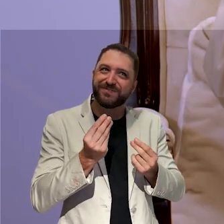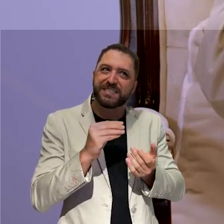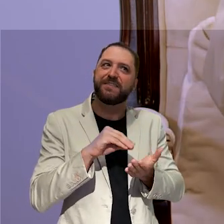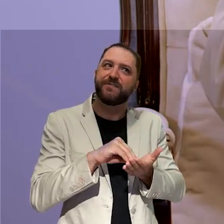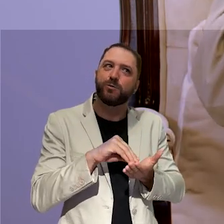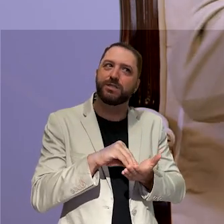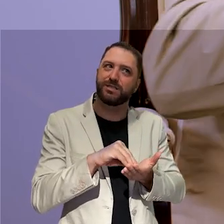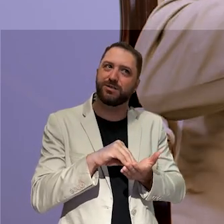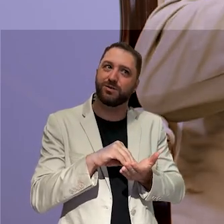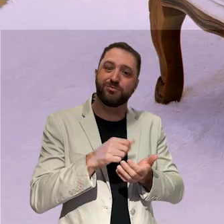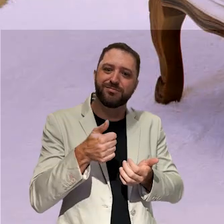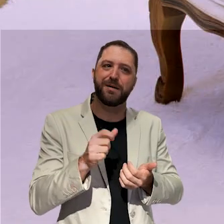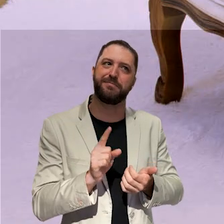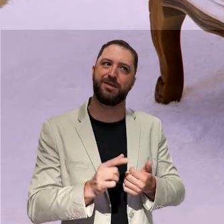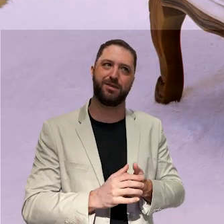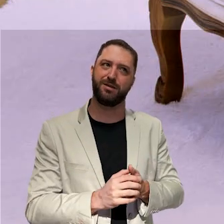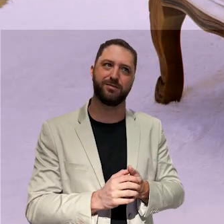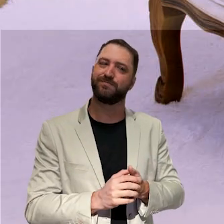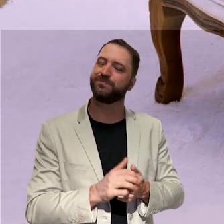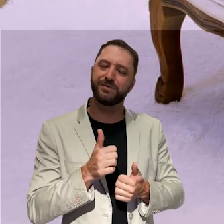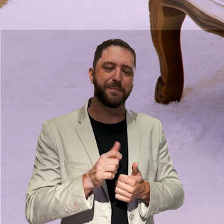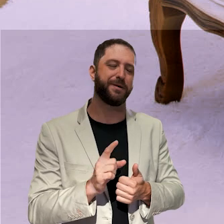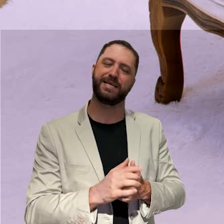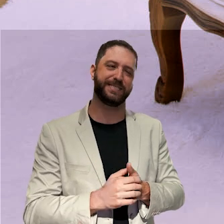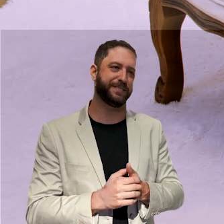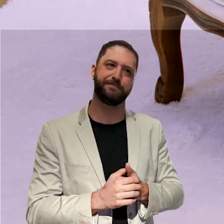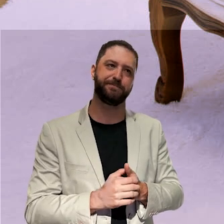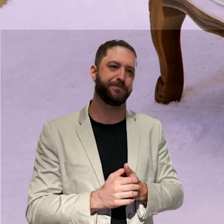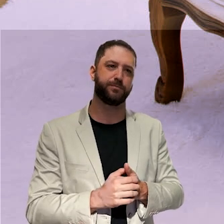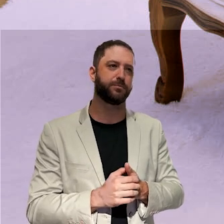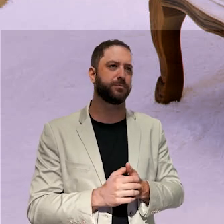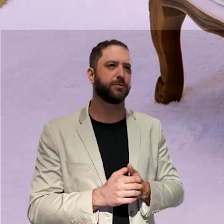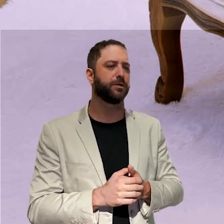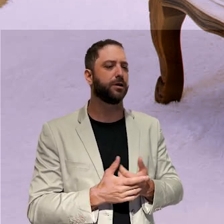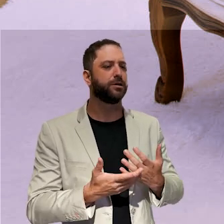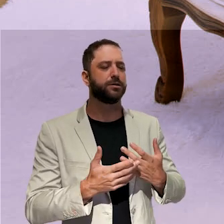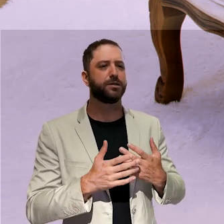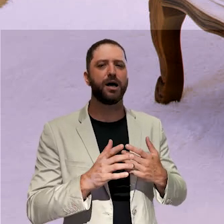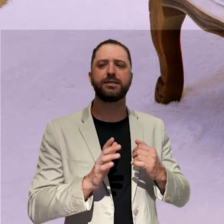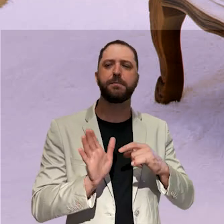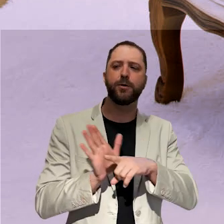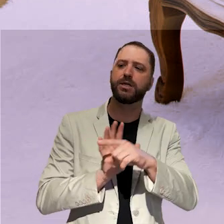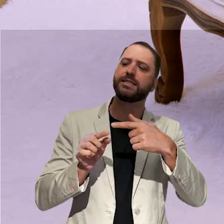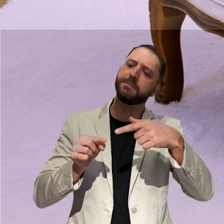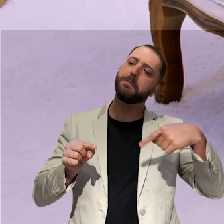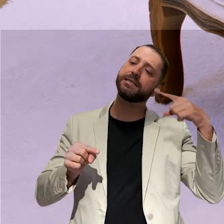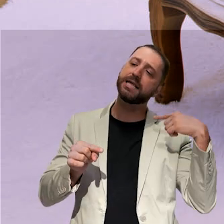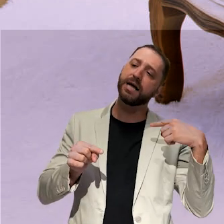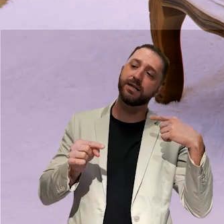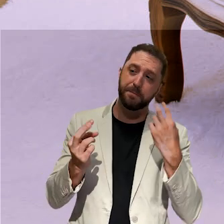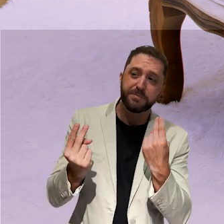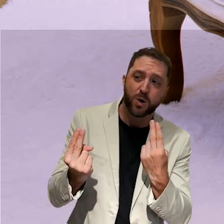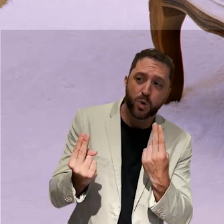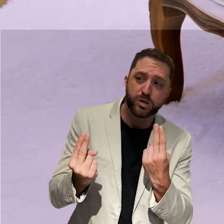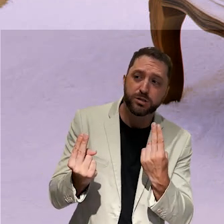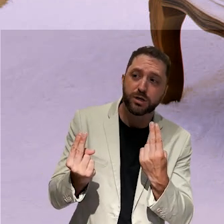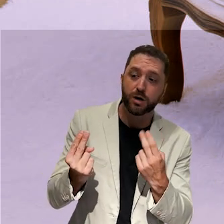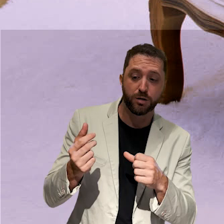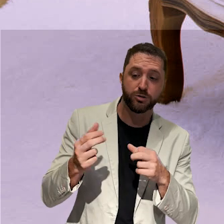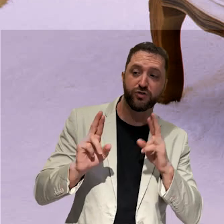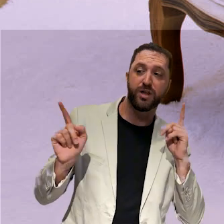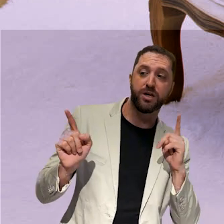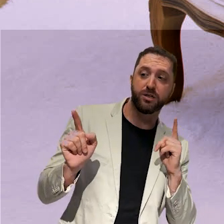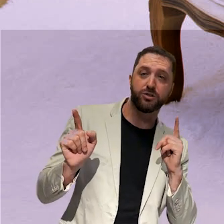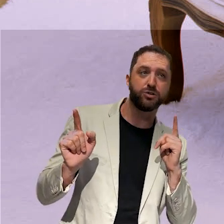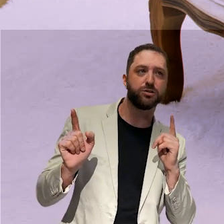não tá encaixando. Mas vamos conversar sobre como estava a semana passada. Não é porque você está melhor essa semana que eu vou invalidar como você